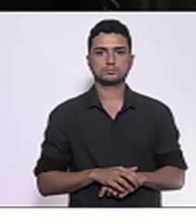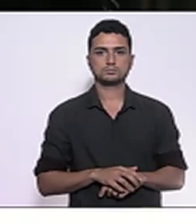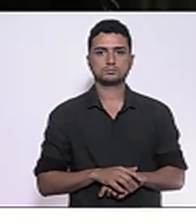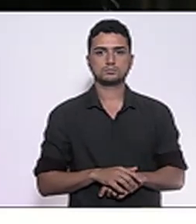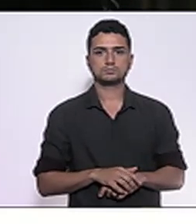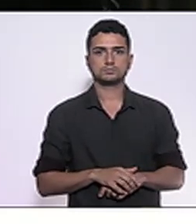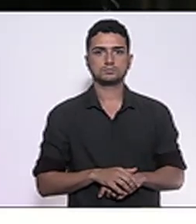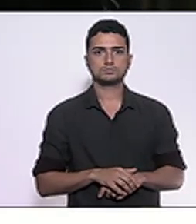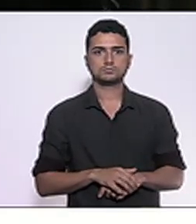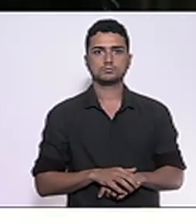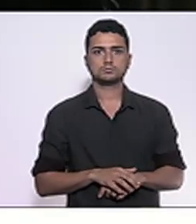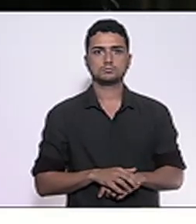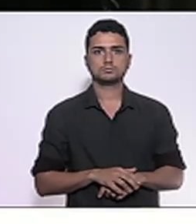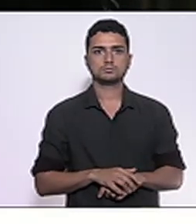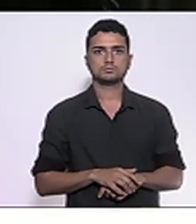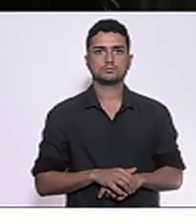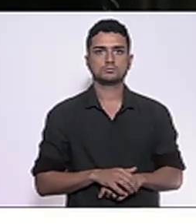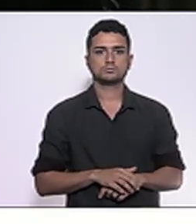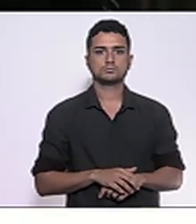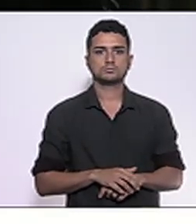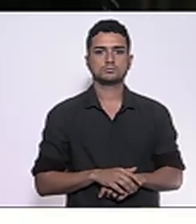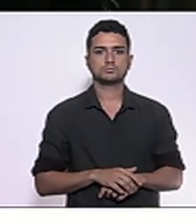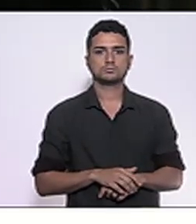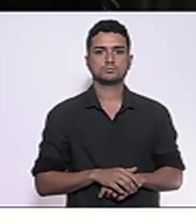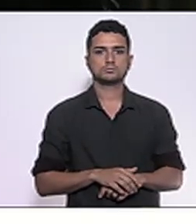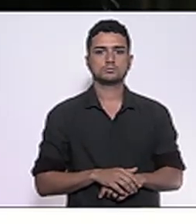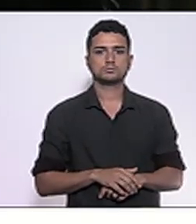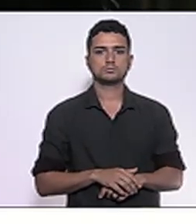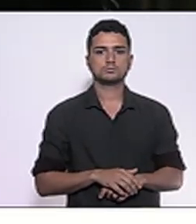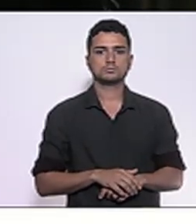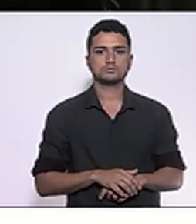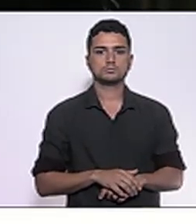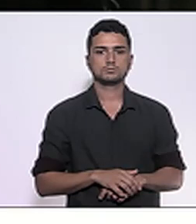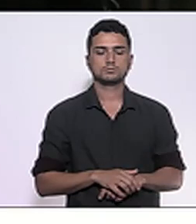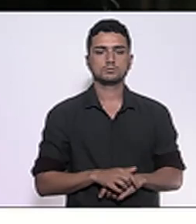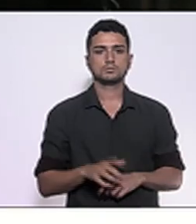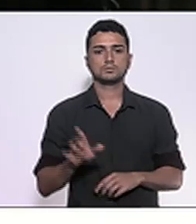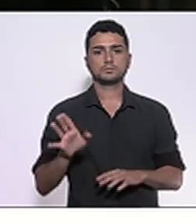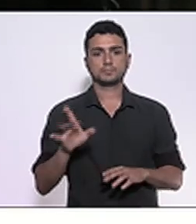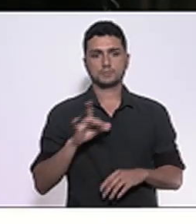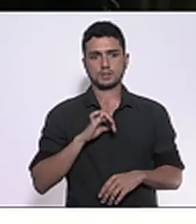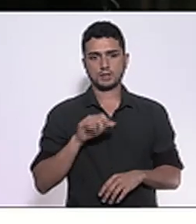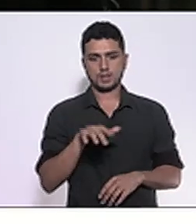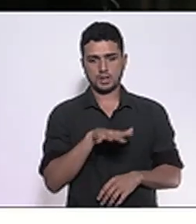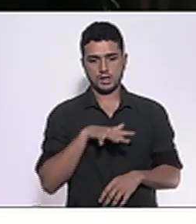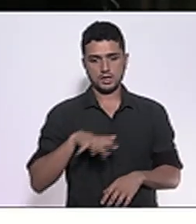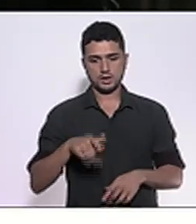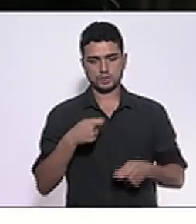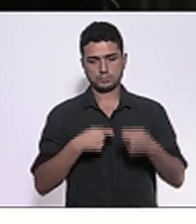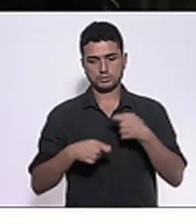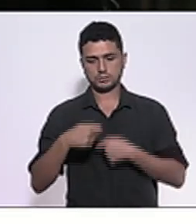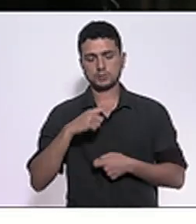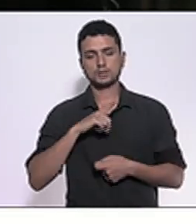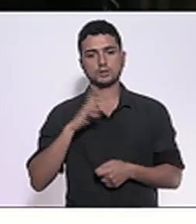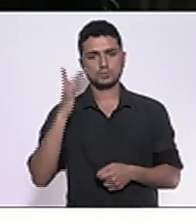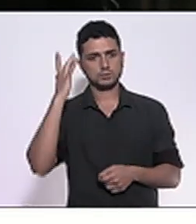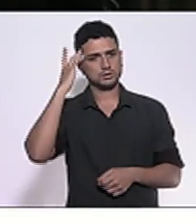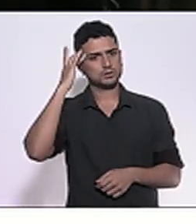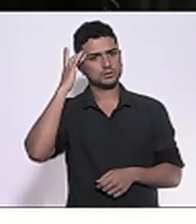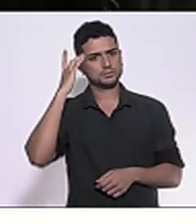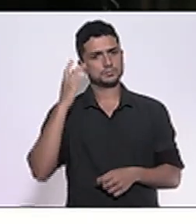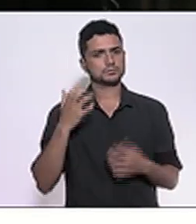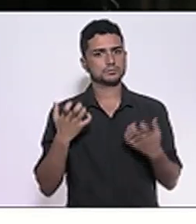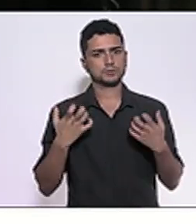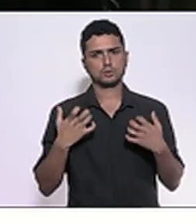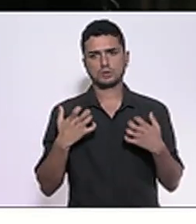administrativa a gente tem essa competência. Eu não quero me envolver na área, isso fica com os